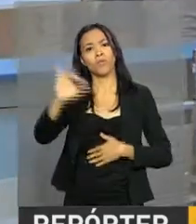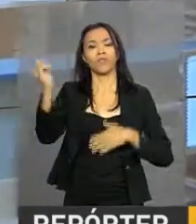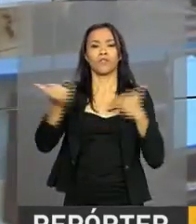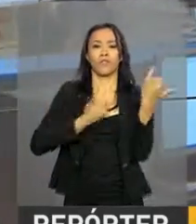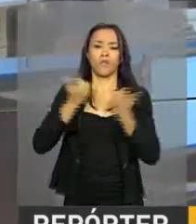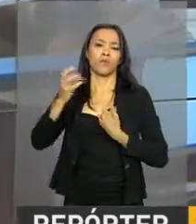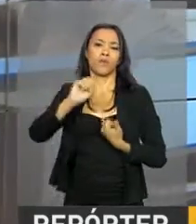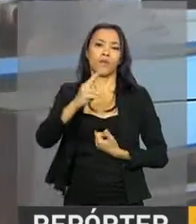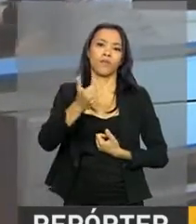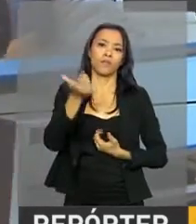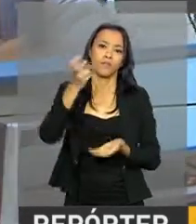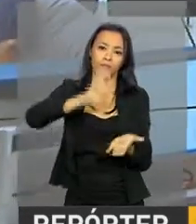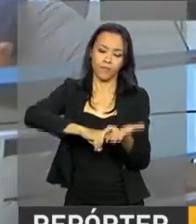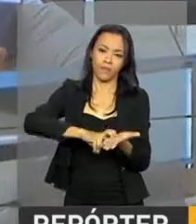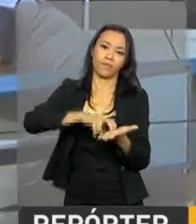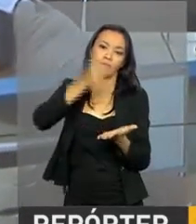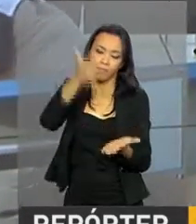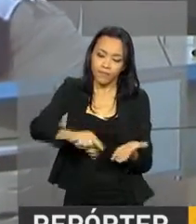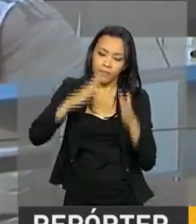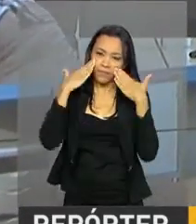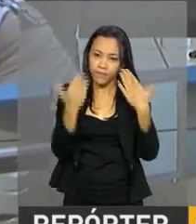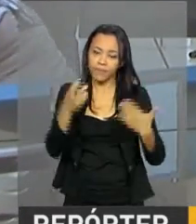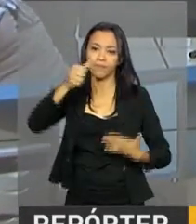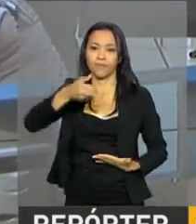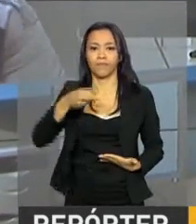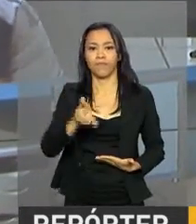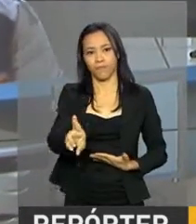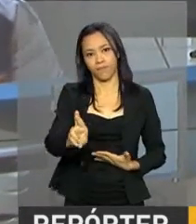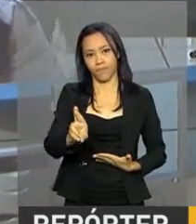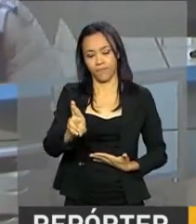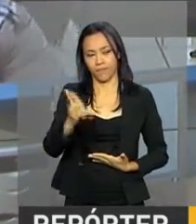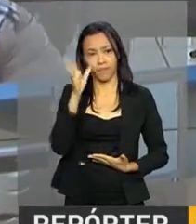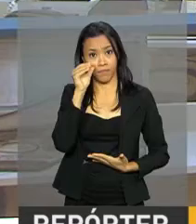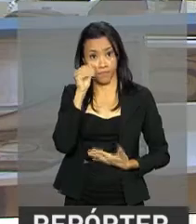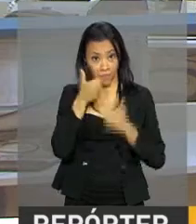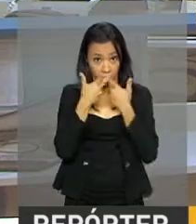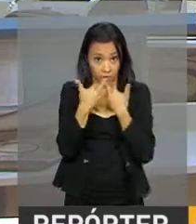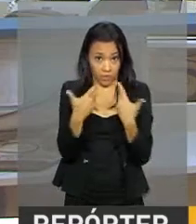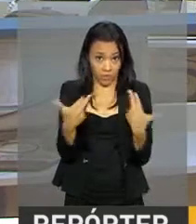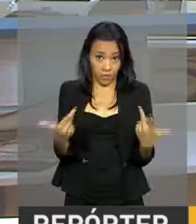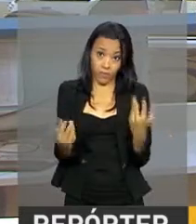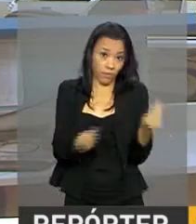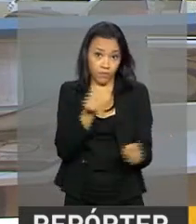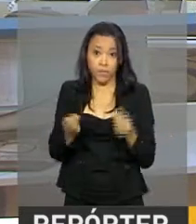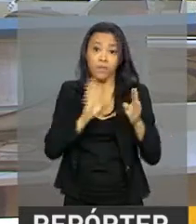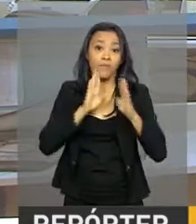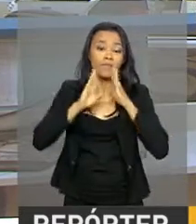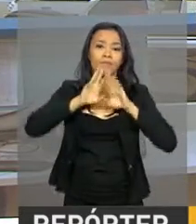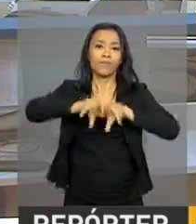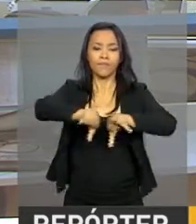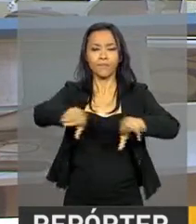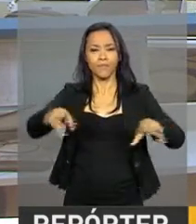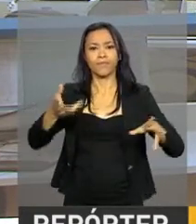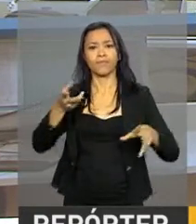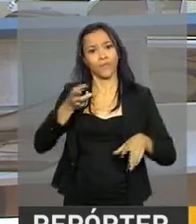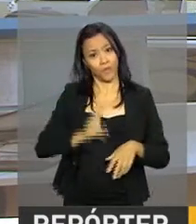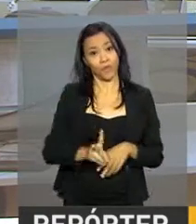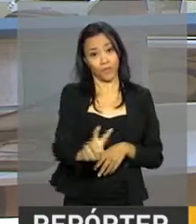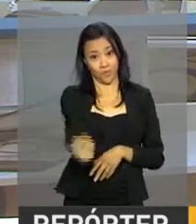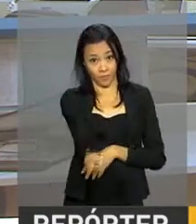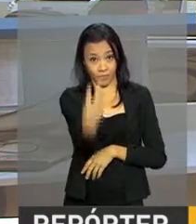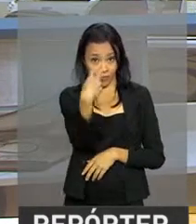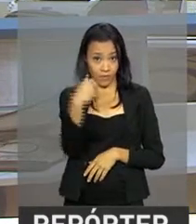informações ou às 11 da manhã na próxima edição do Repórter NBR. Acompanhe também as novidades pelas nossas redes sociais.